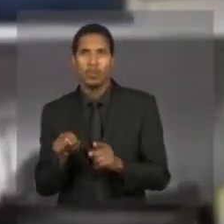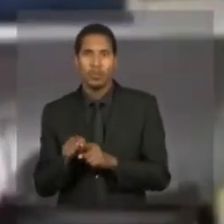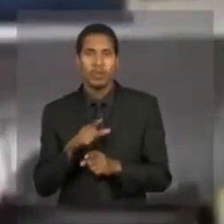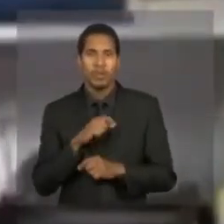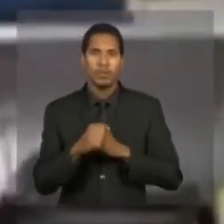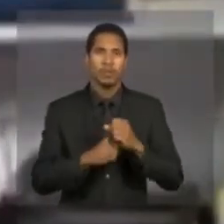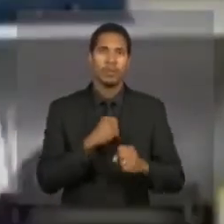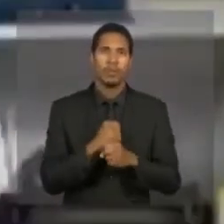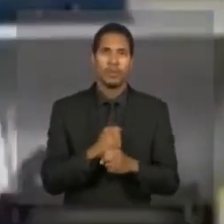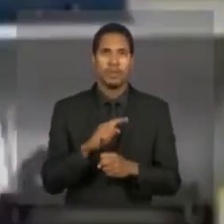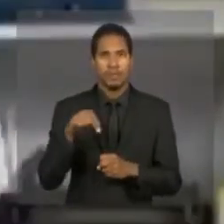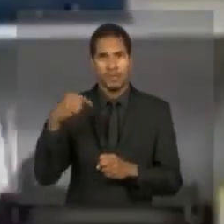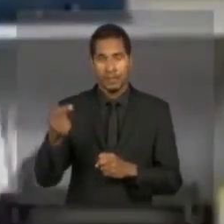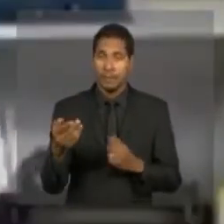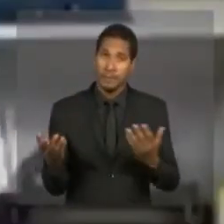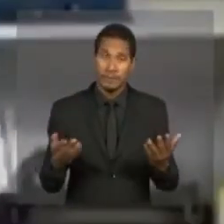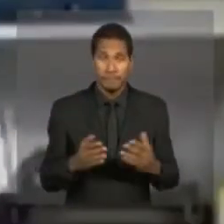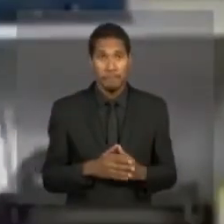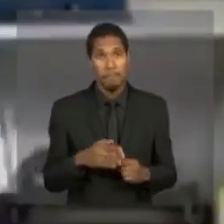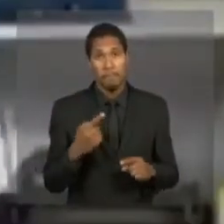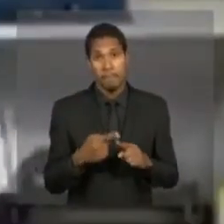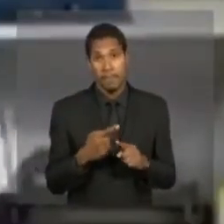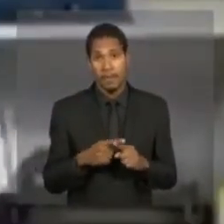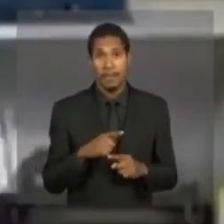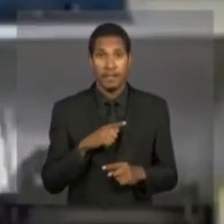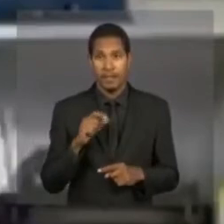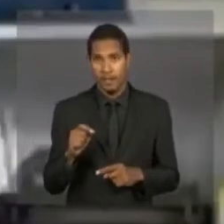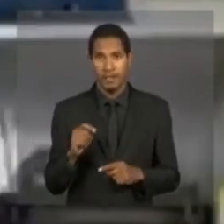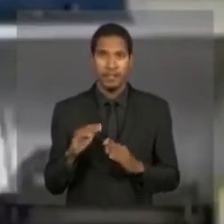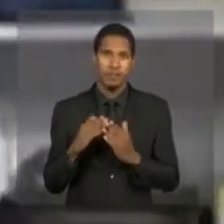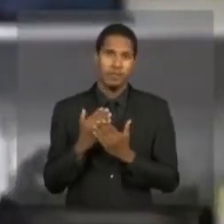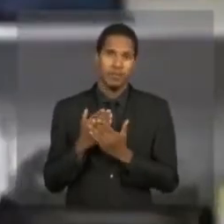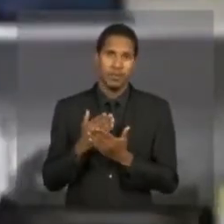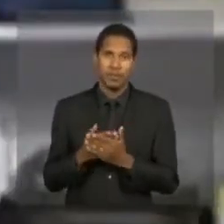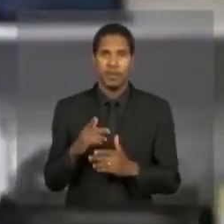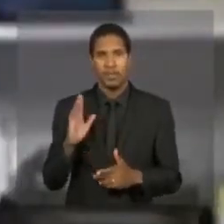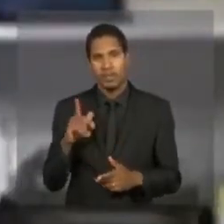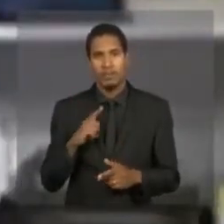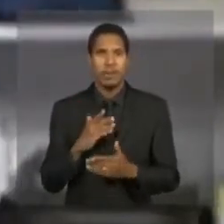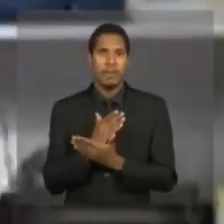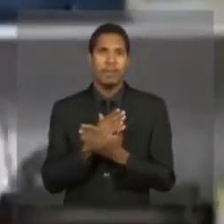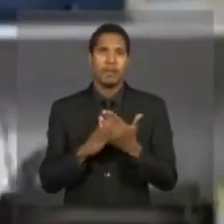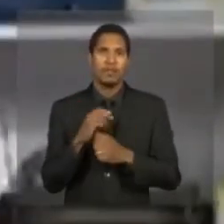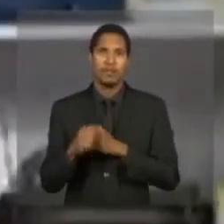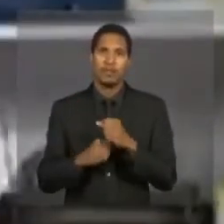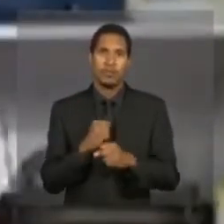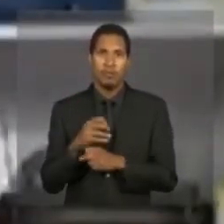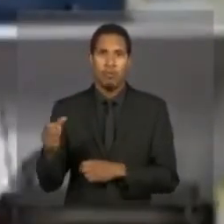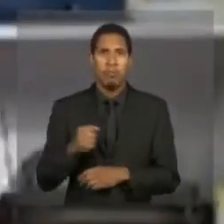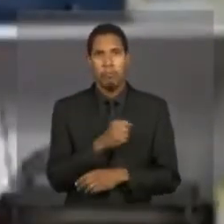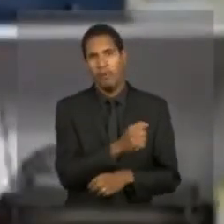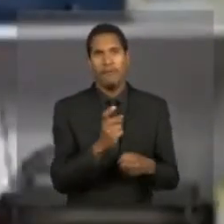no ano seguinte. Até porque tirar a criança da escola obrigatoriamente na metade do ano